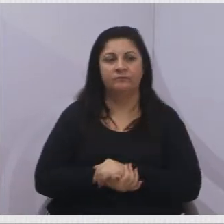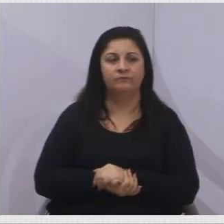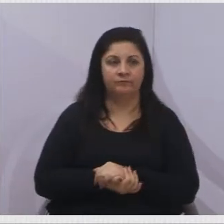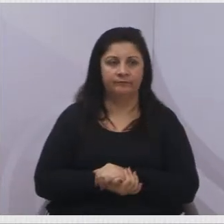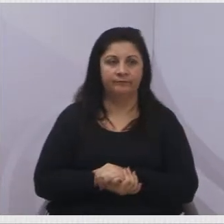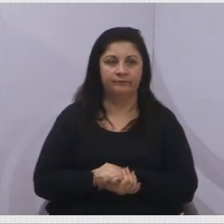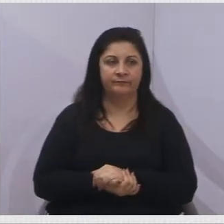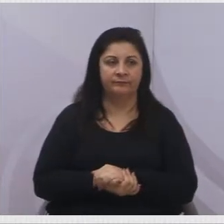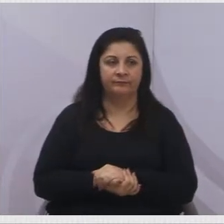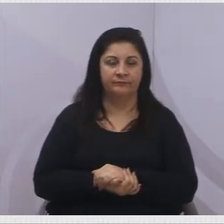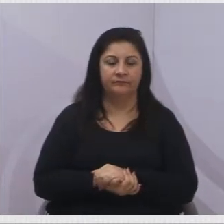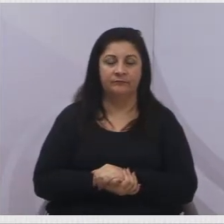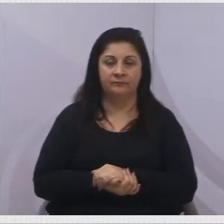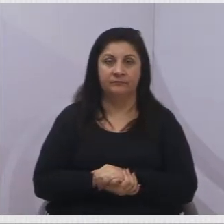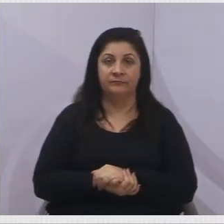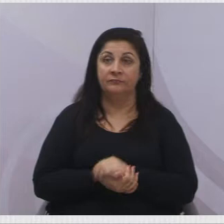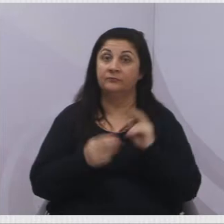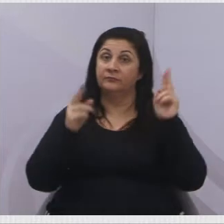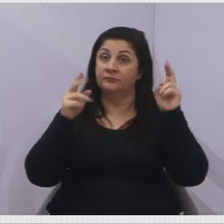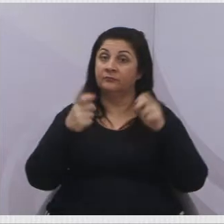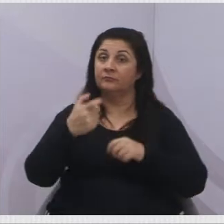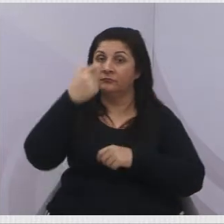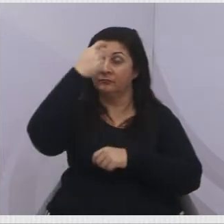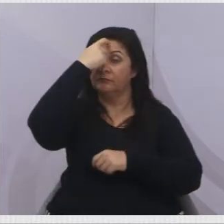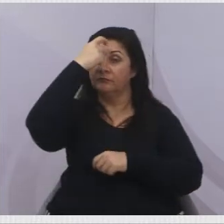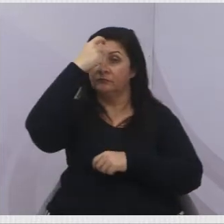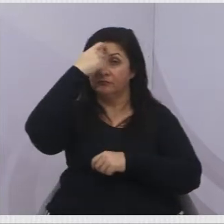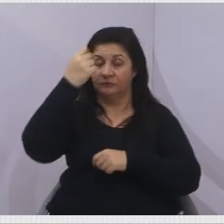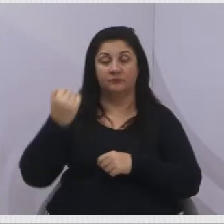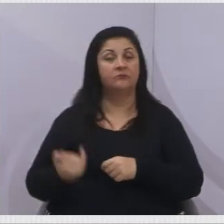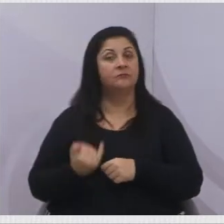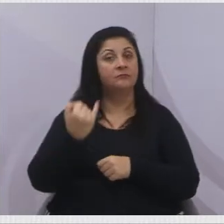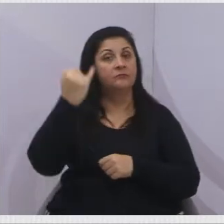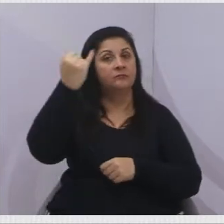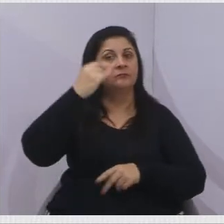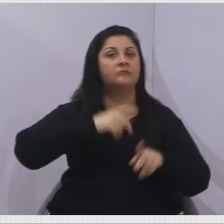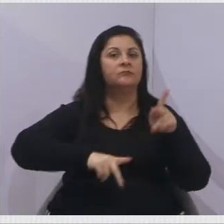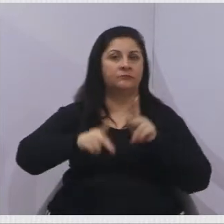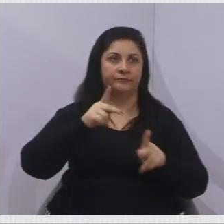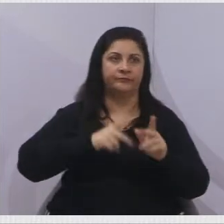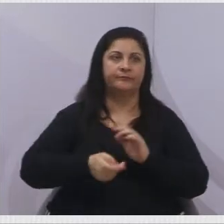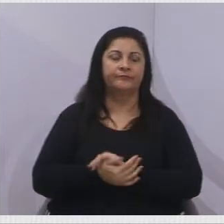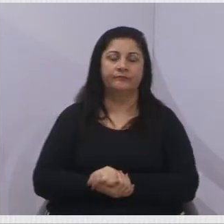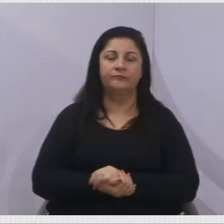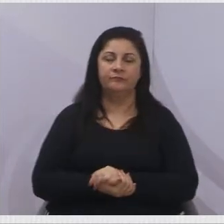favoráveis e dizem respeito a uma conscientização, né, da população.